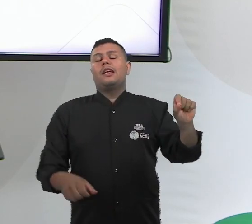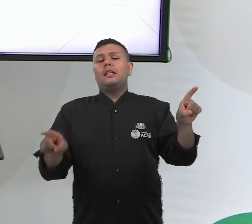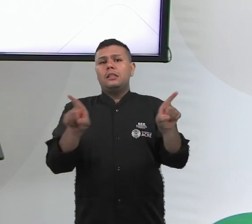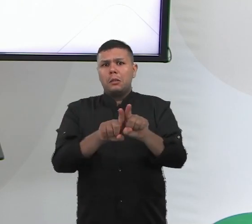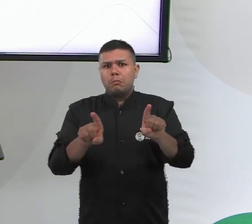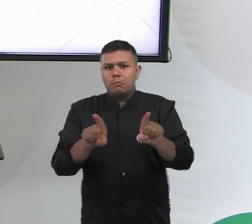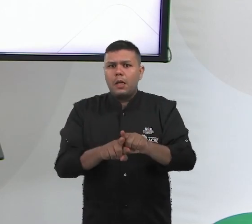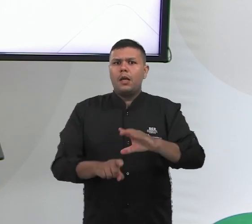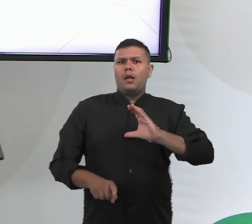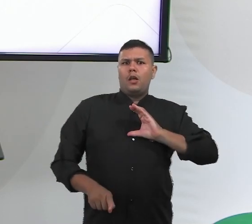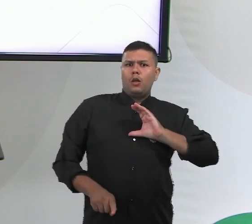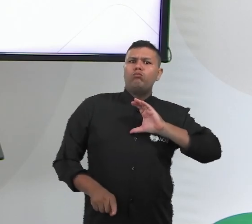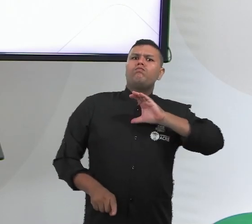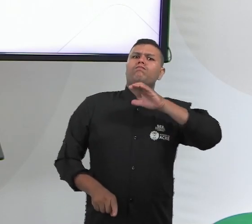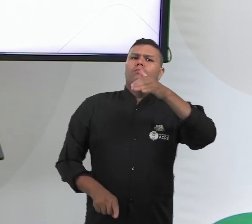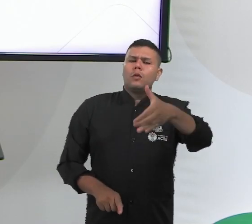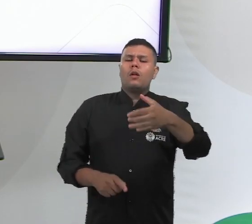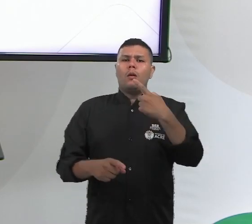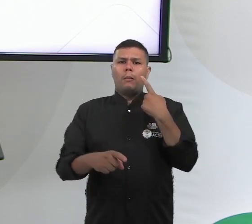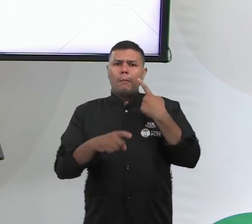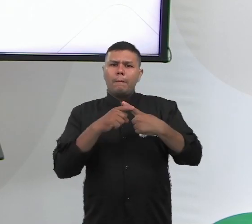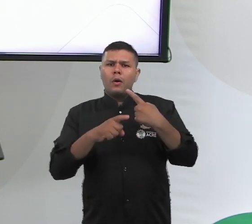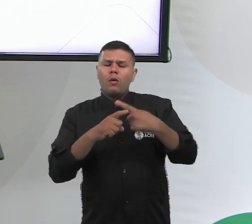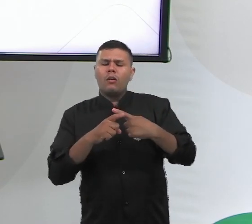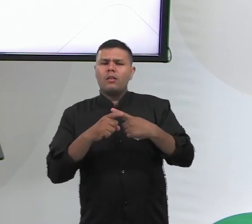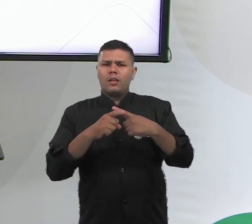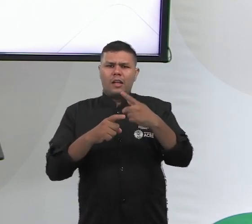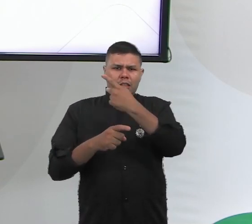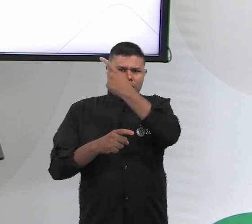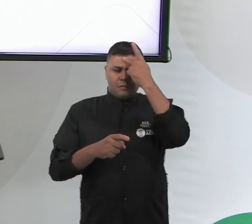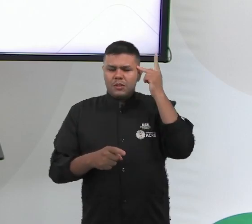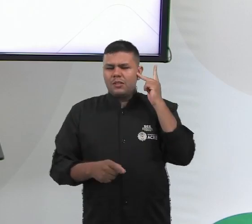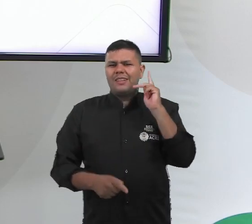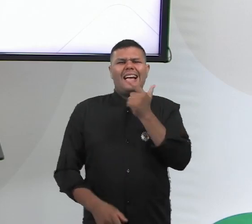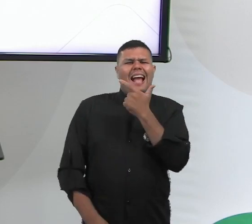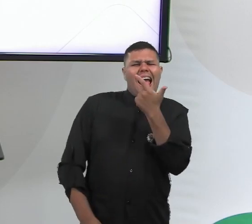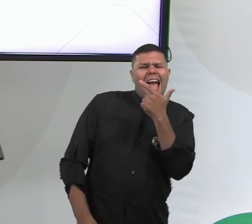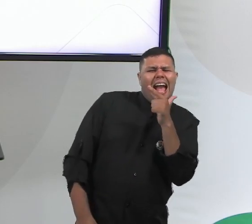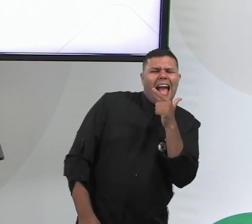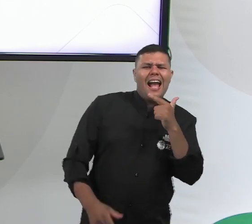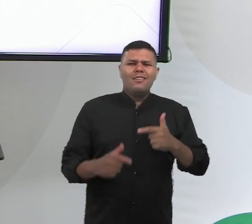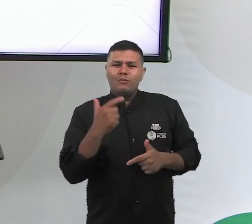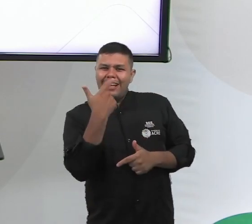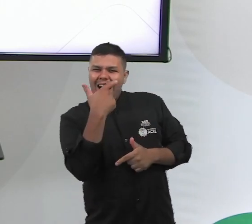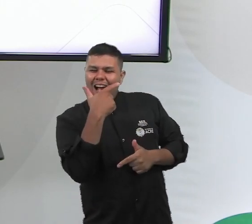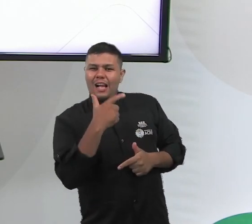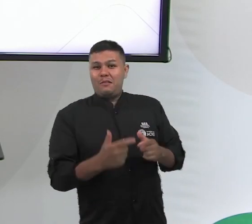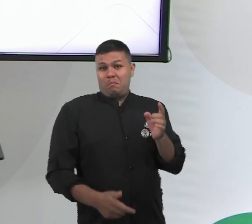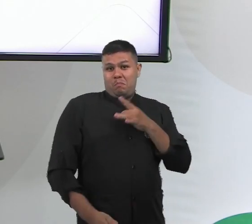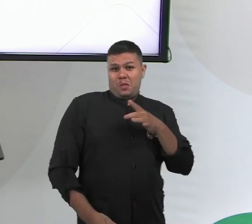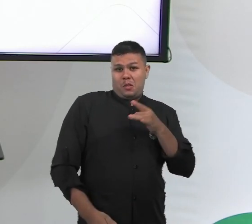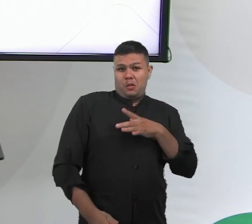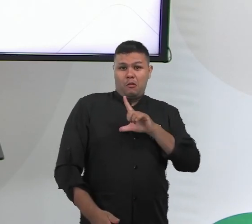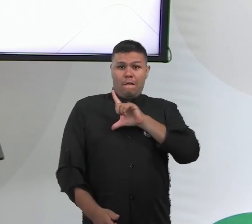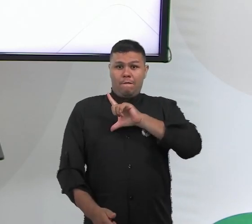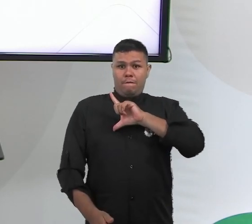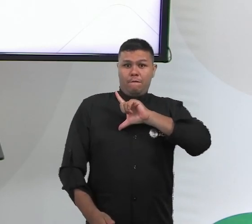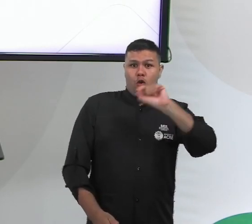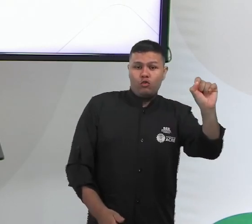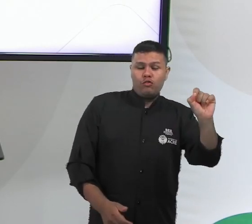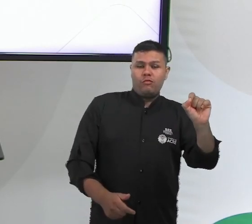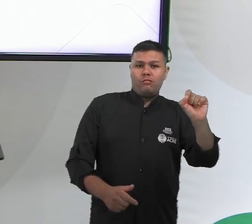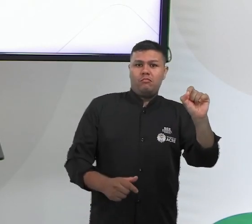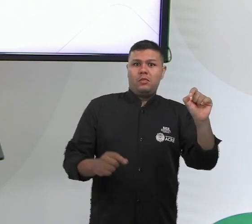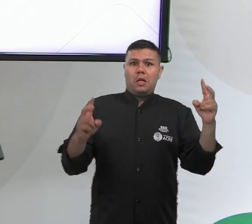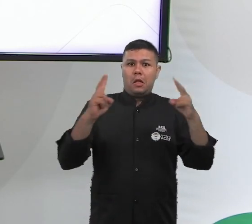corajosa, Porque as outras podem ficar caçoando, é medroso, fugiu da briga, mas na verdade você é